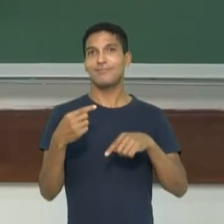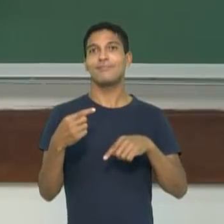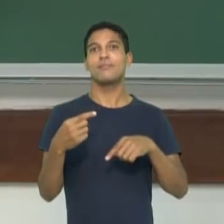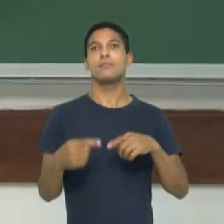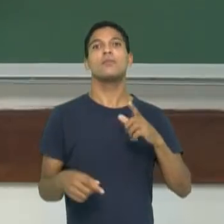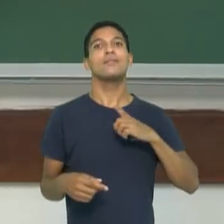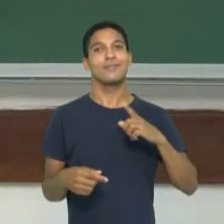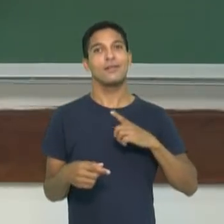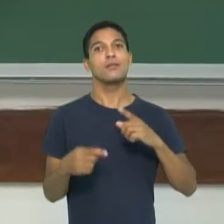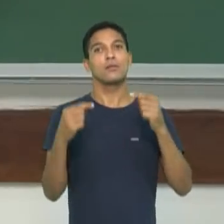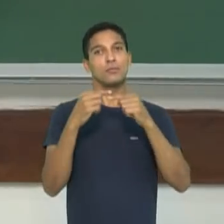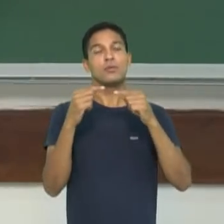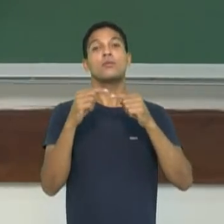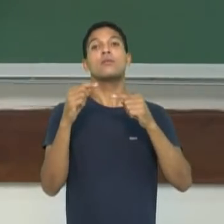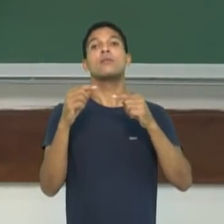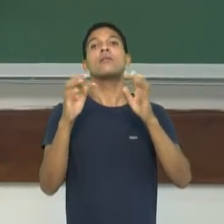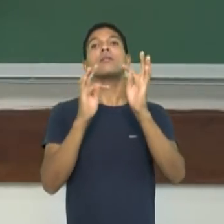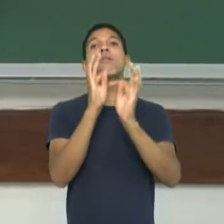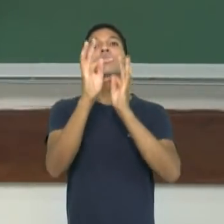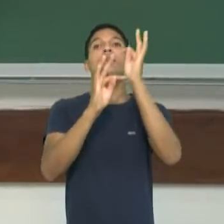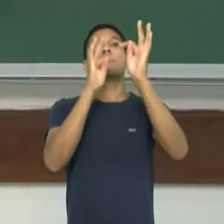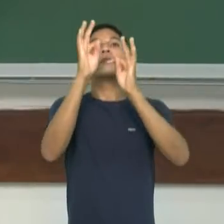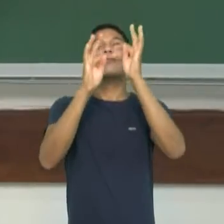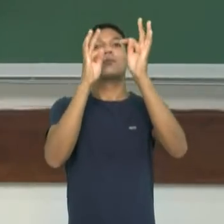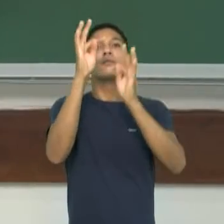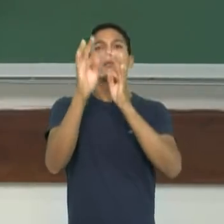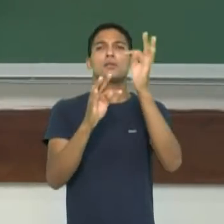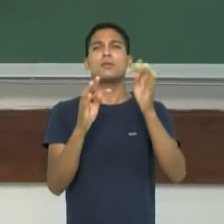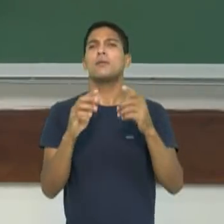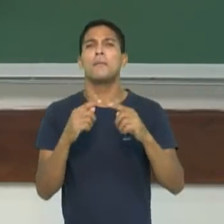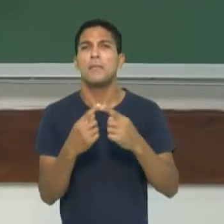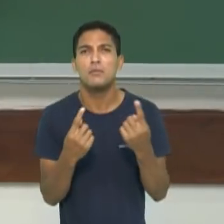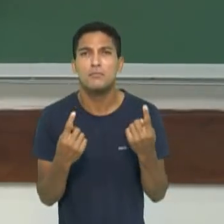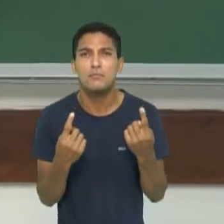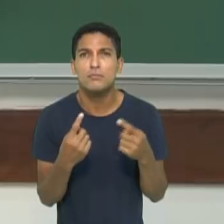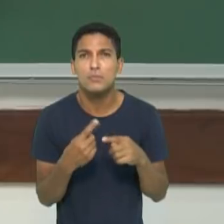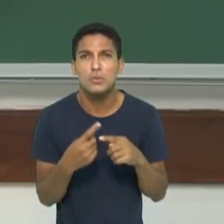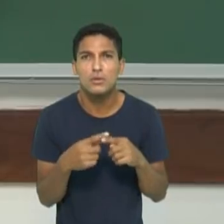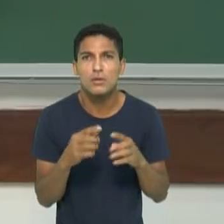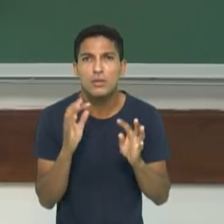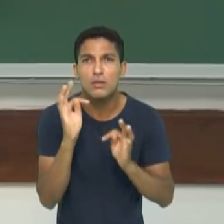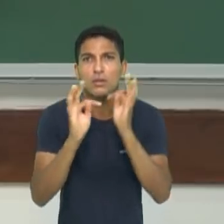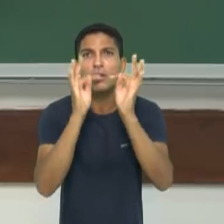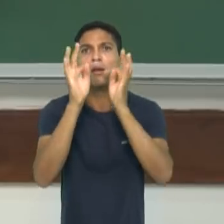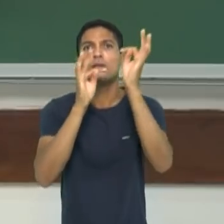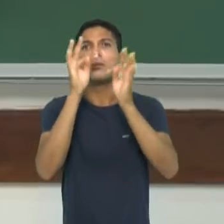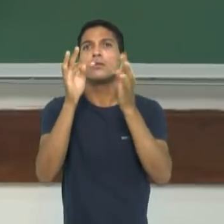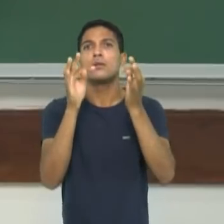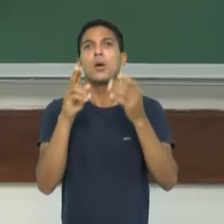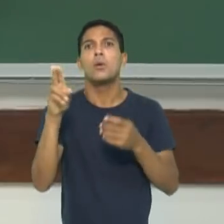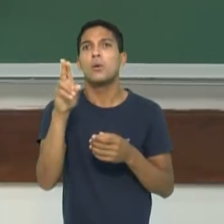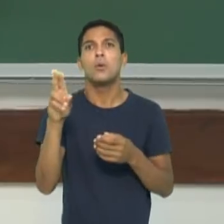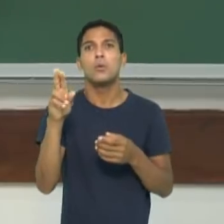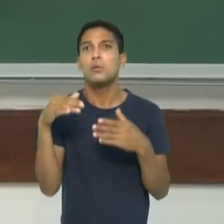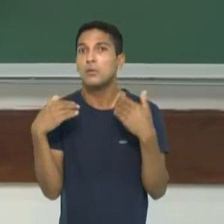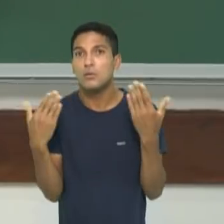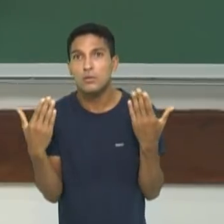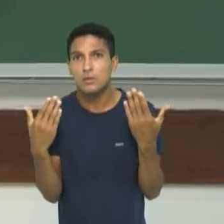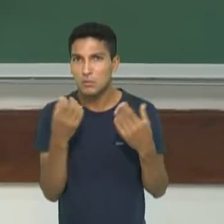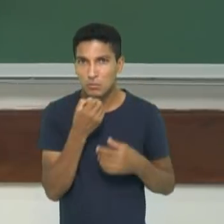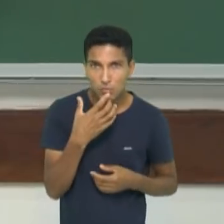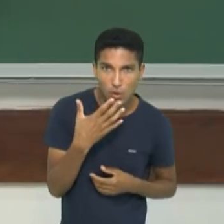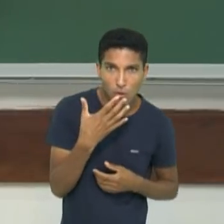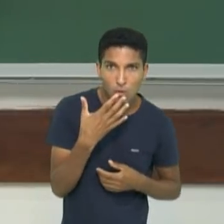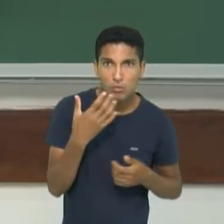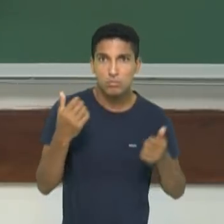com tecnologia. Para que será que serve a tecnologia? Será que é bom